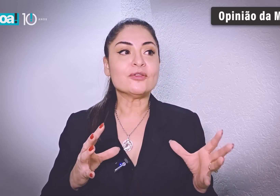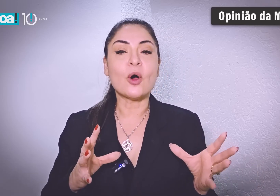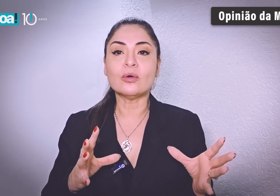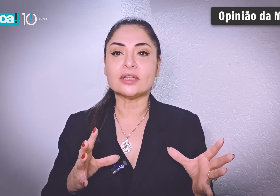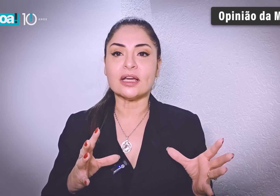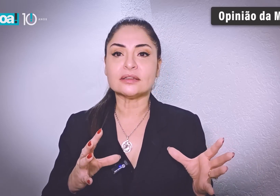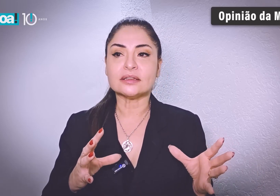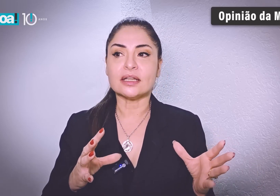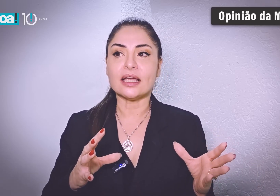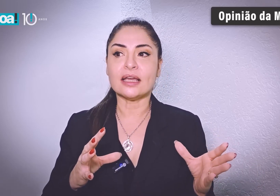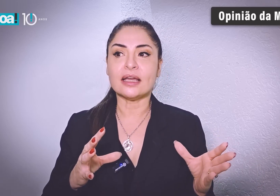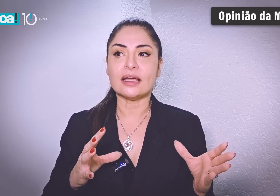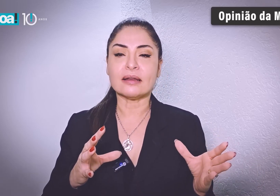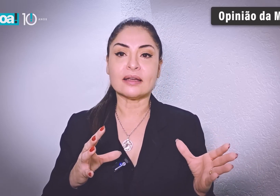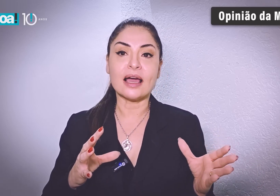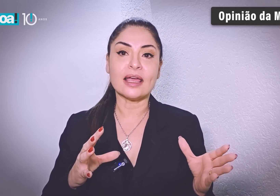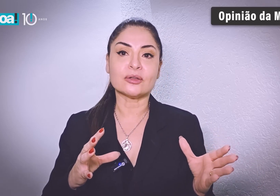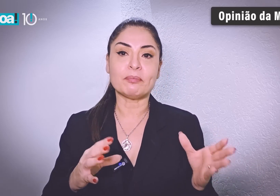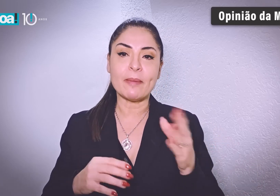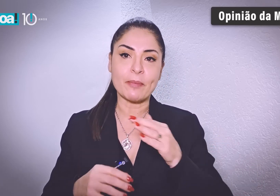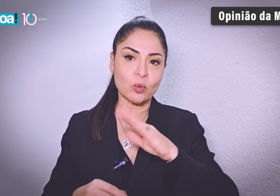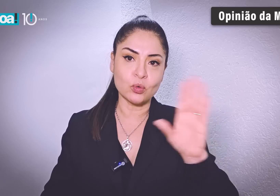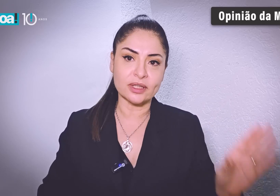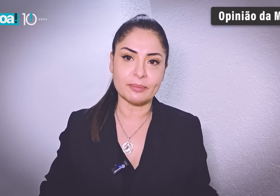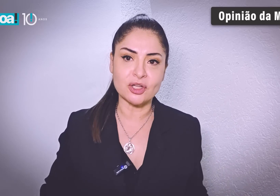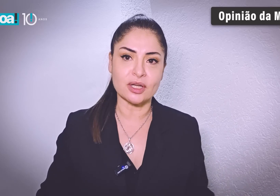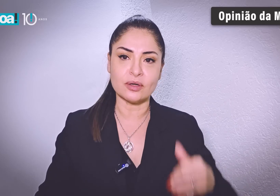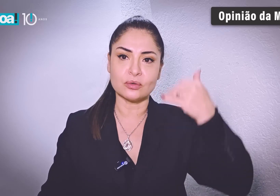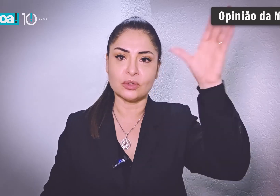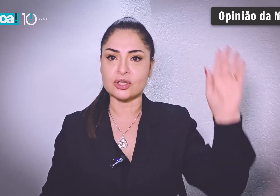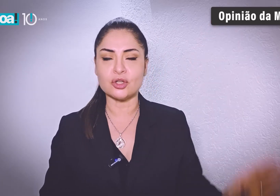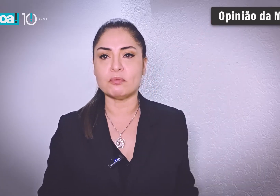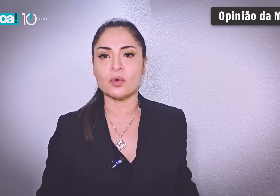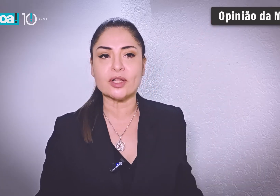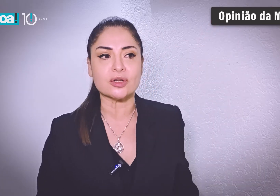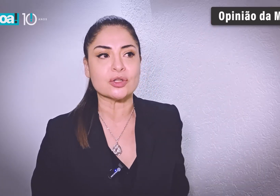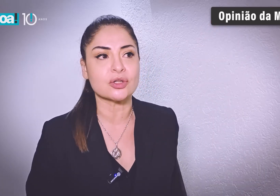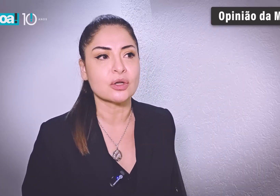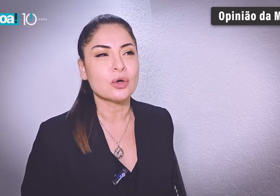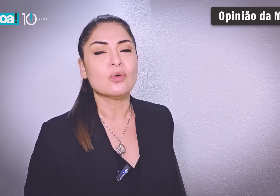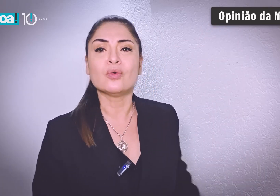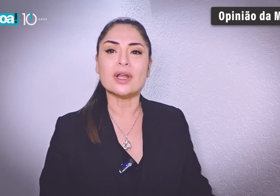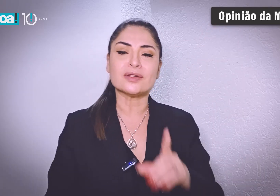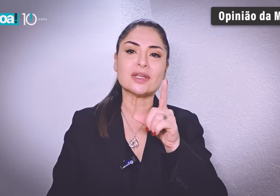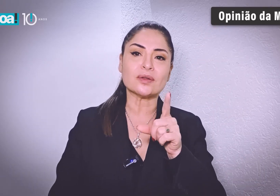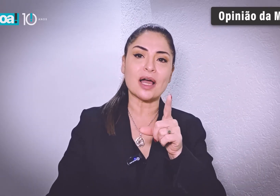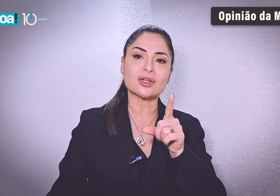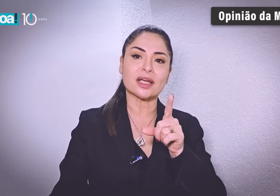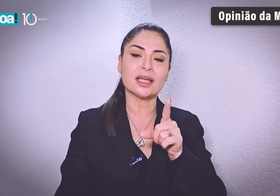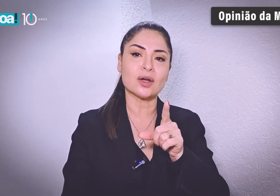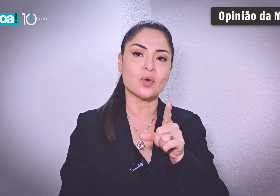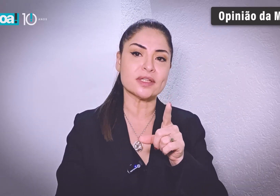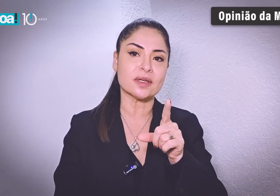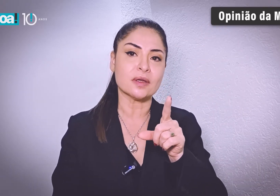E aí volta na era do Papa, porque o Lula já dilmou, né, gente? O Lula, às vezes, eu